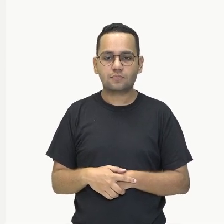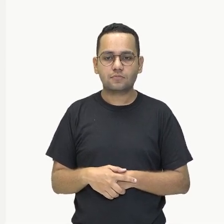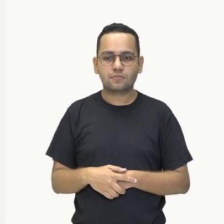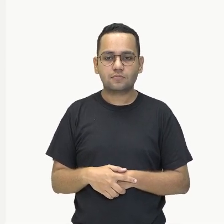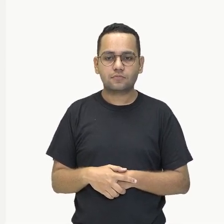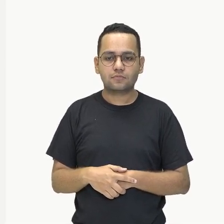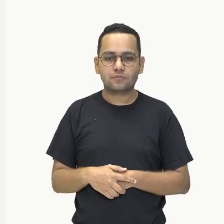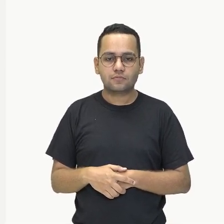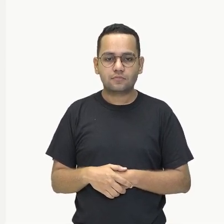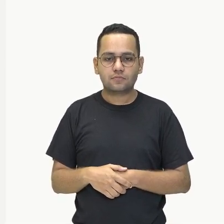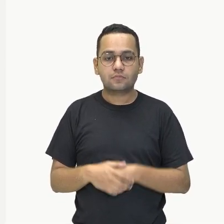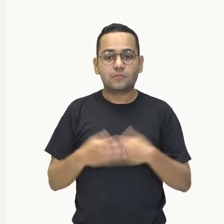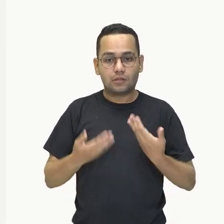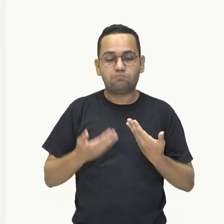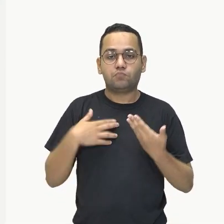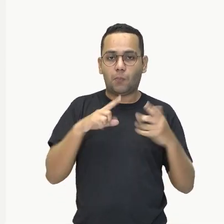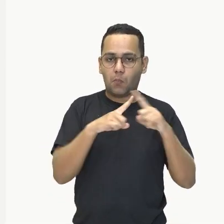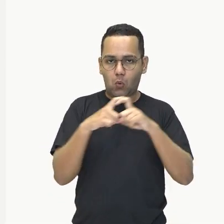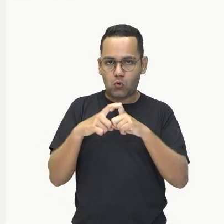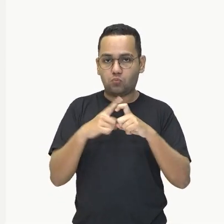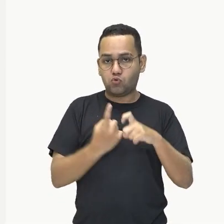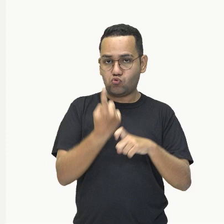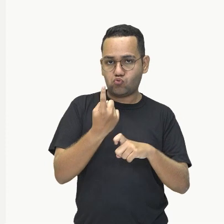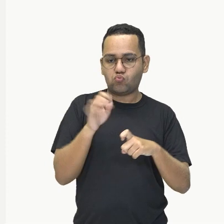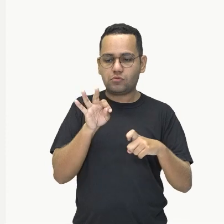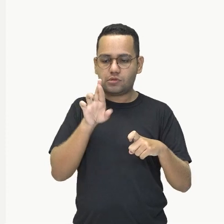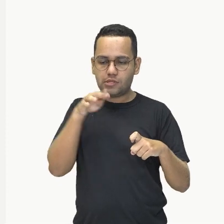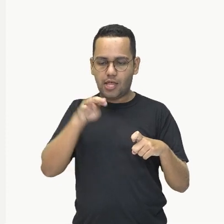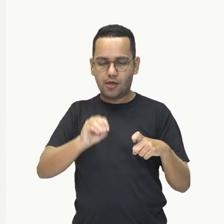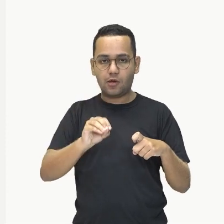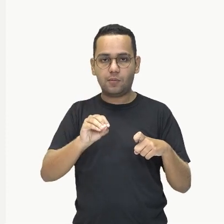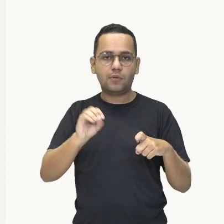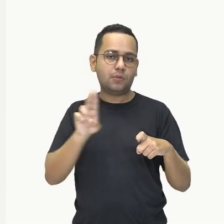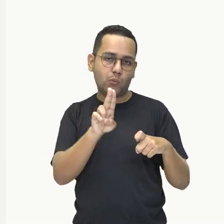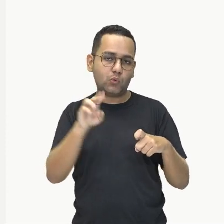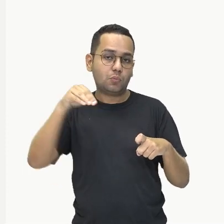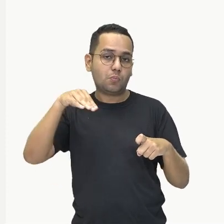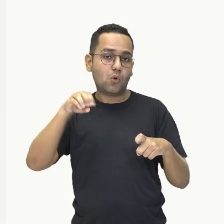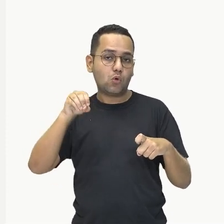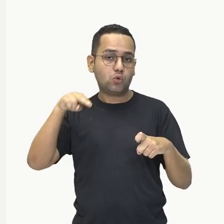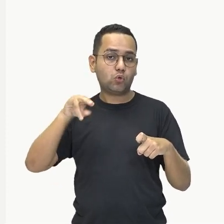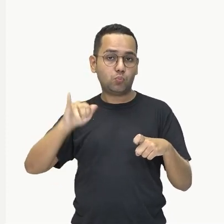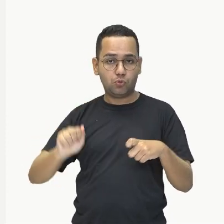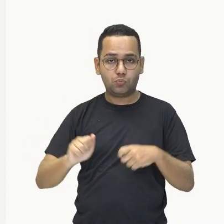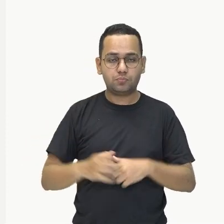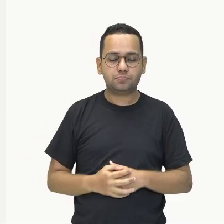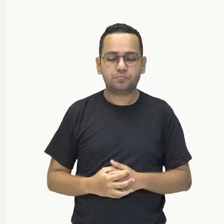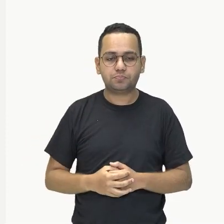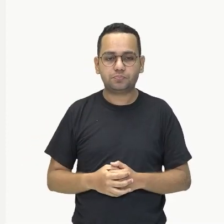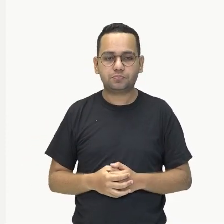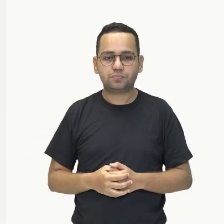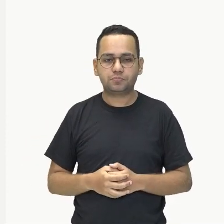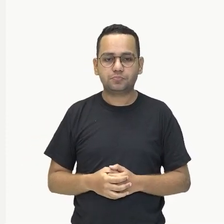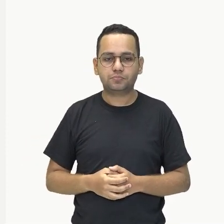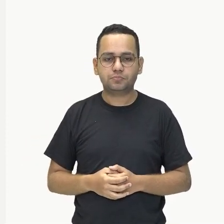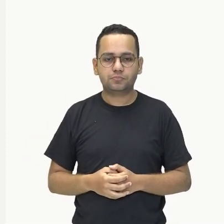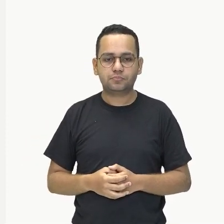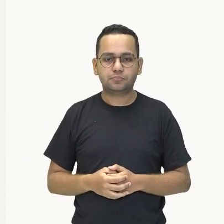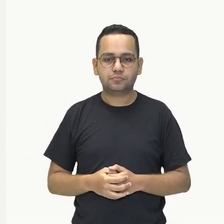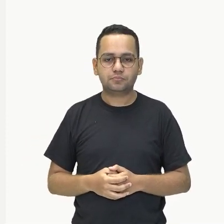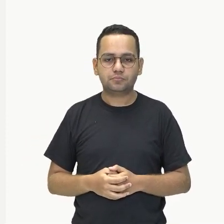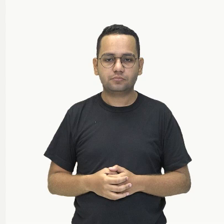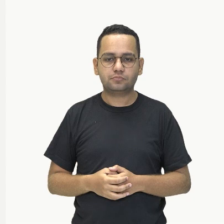polinômio de um só termo é exatamente o que a gente chama de monômio, tá bom? Então, aqui o